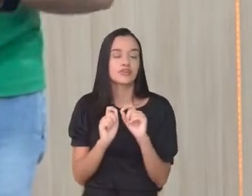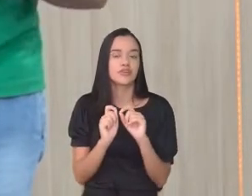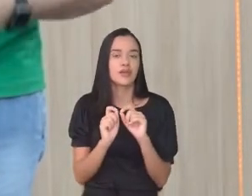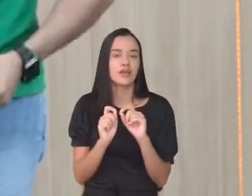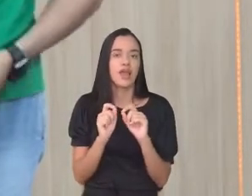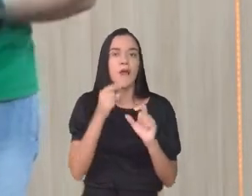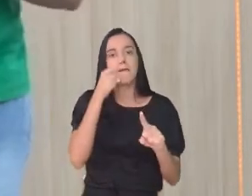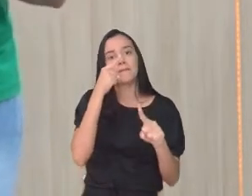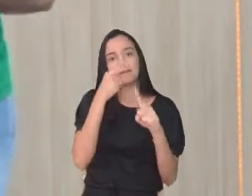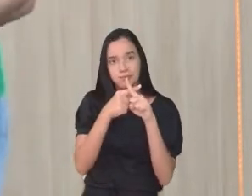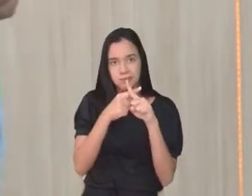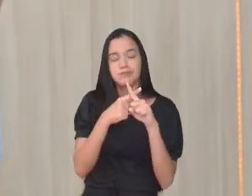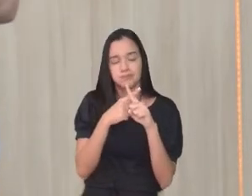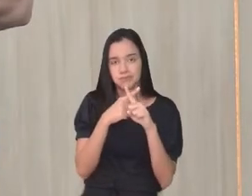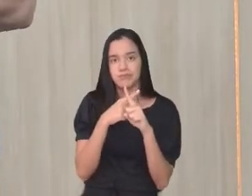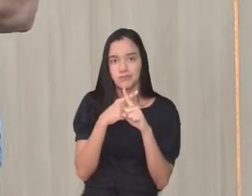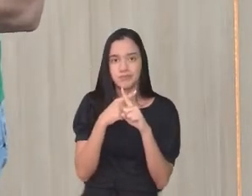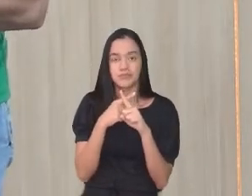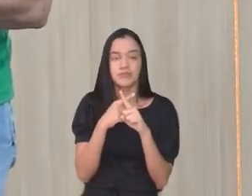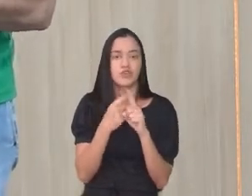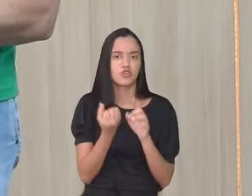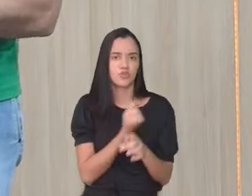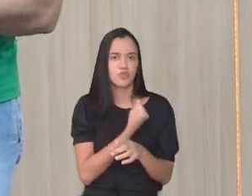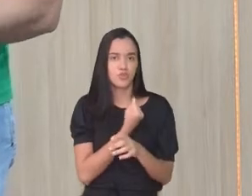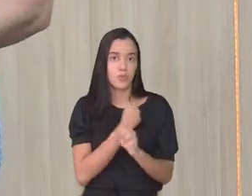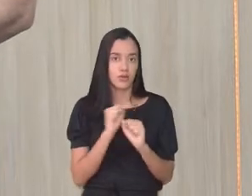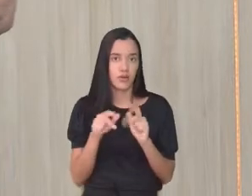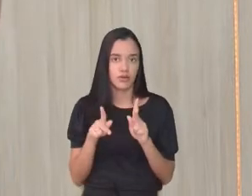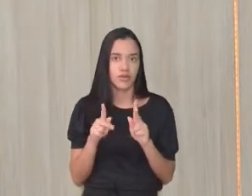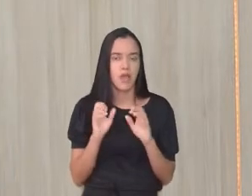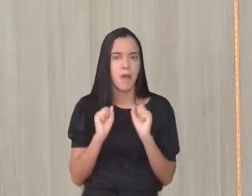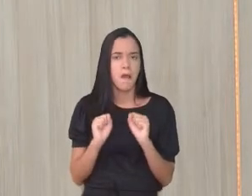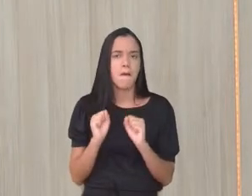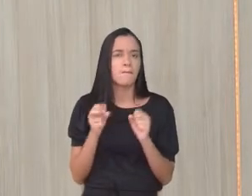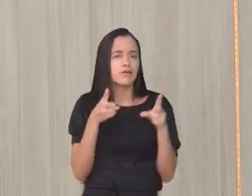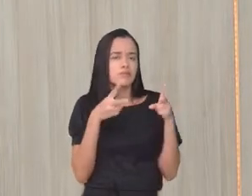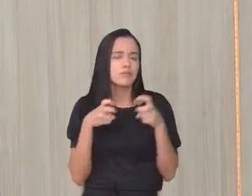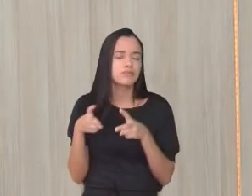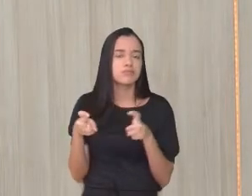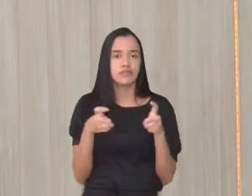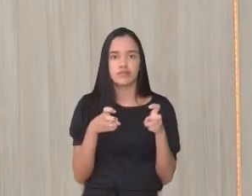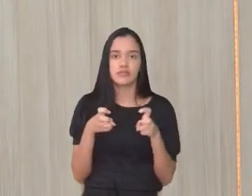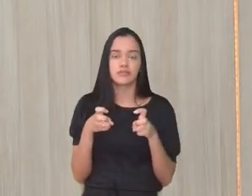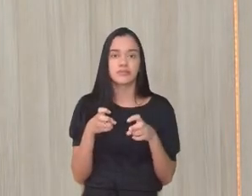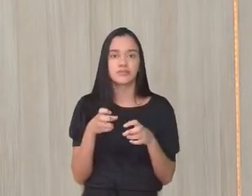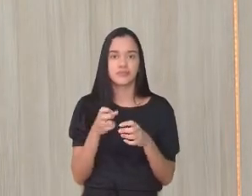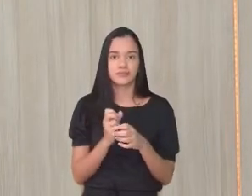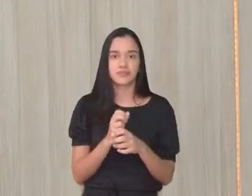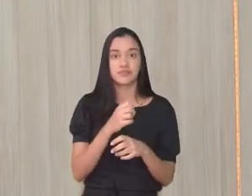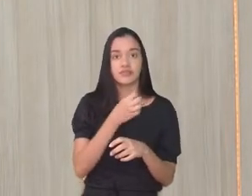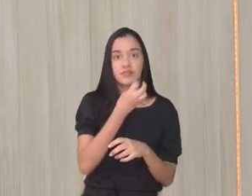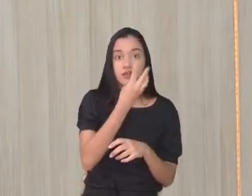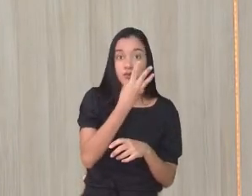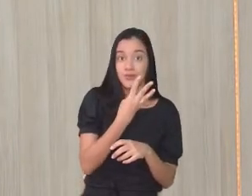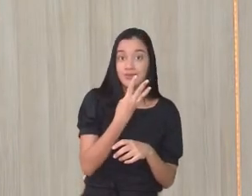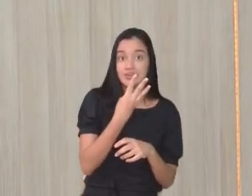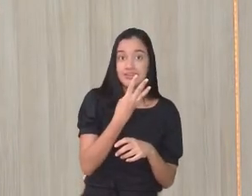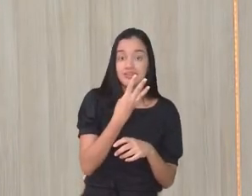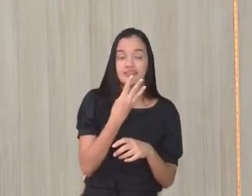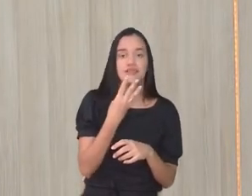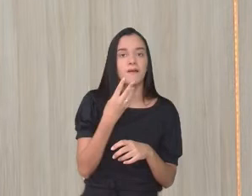a multiplicação desses números, tá? Pode notar aqui, ó. O 3, a gente repetiu ele 2